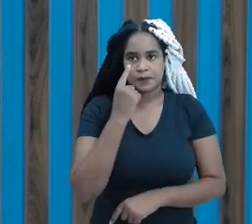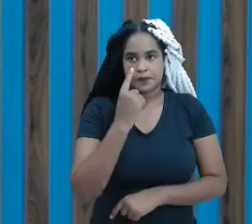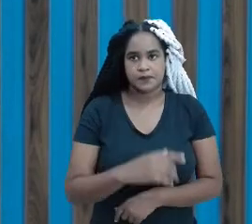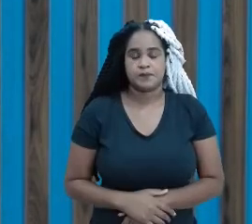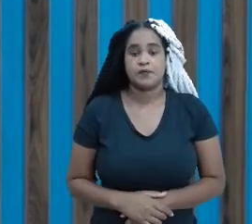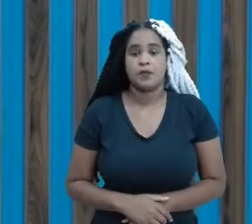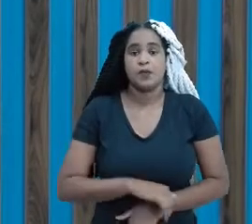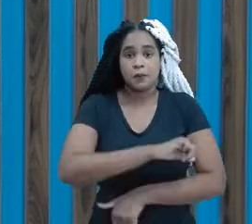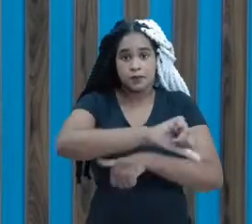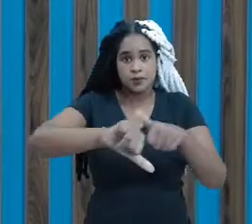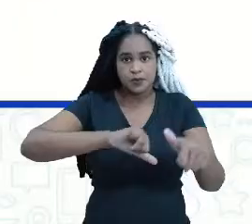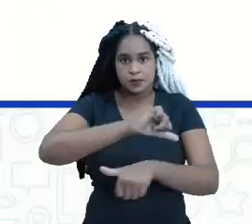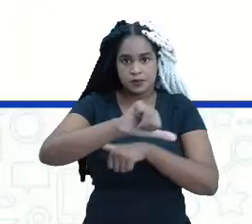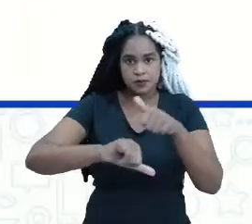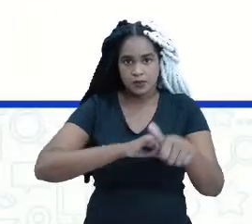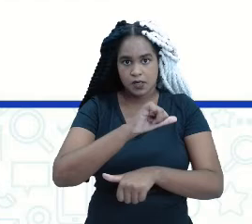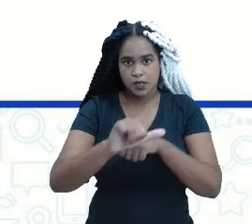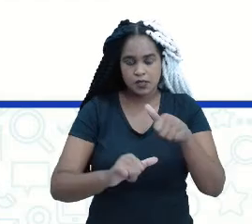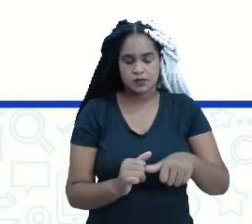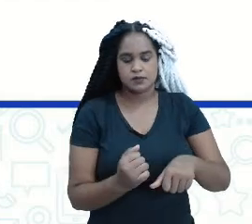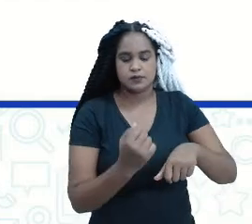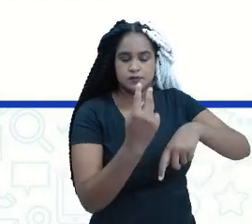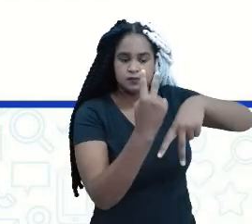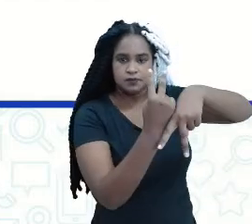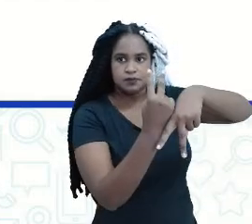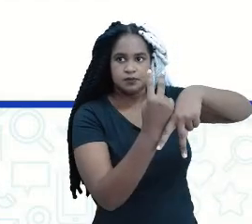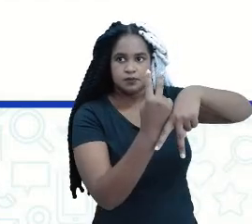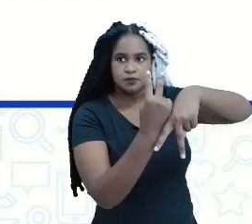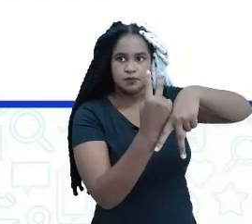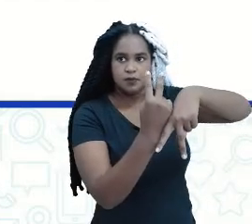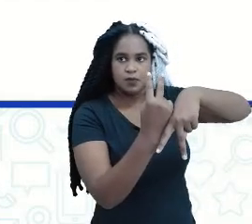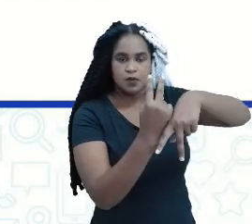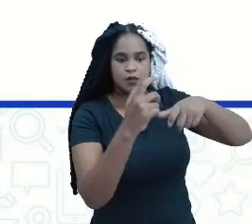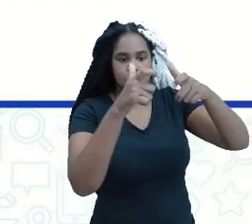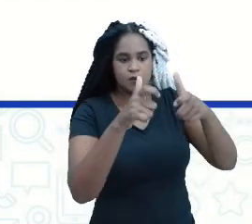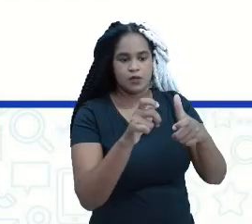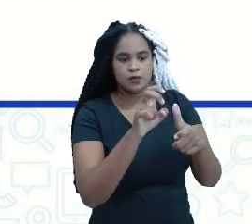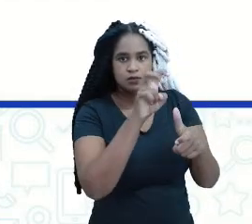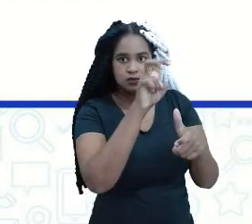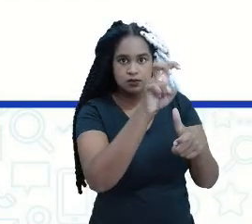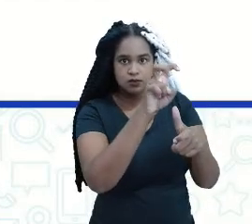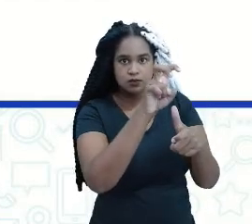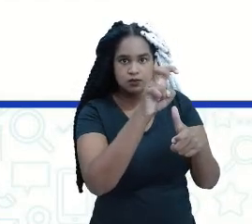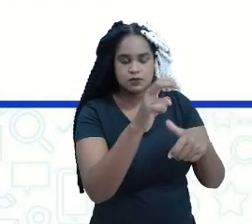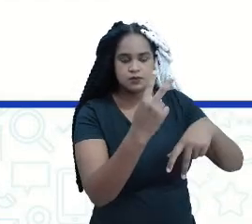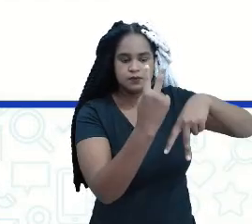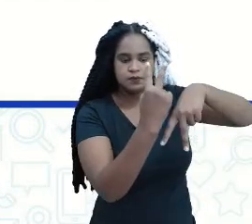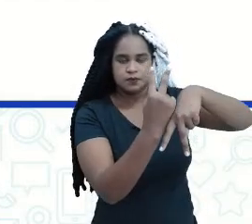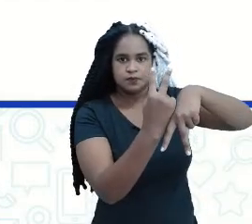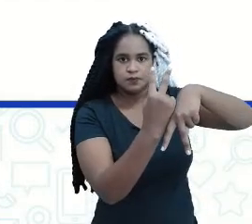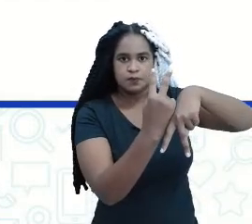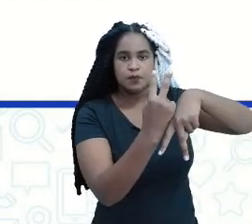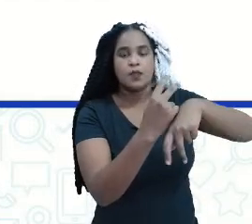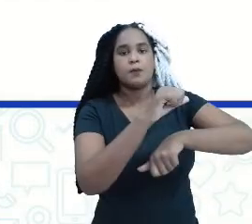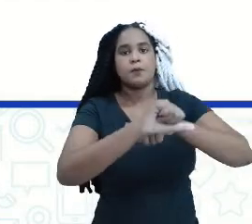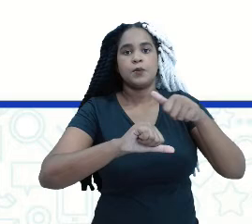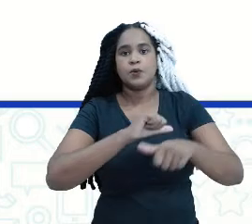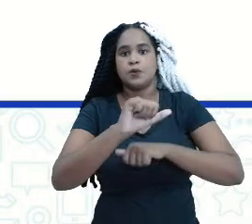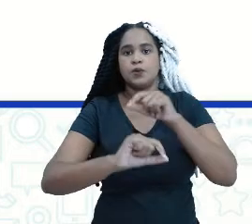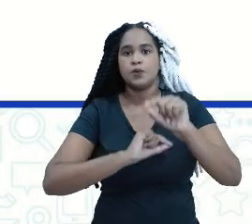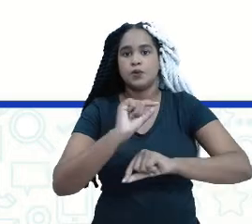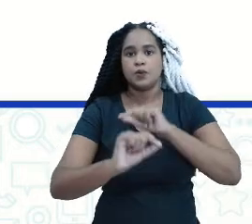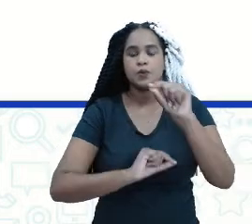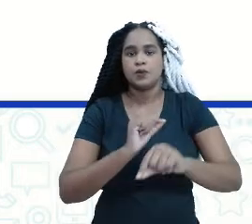essa alteração aqui no cromossomo, no par 5, ocorrem mudanças na laringe. Então,